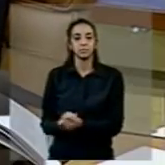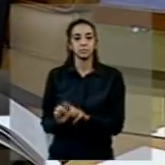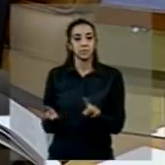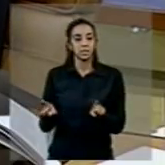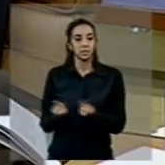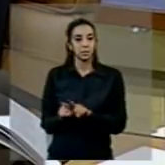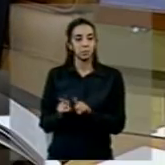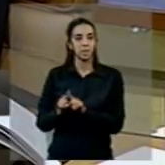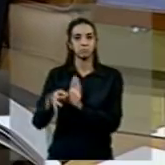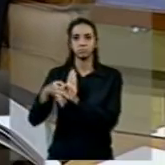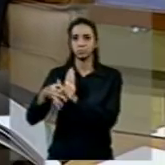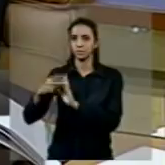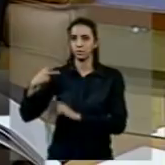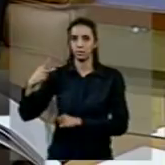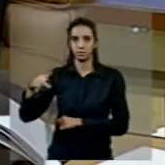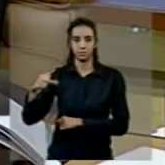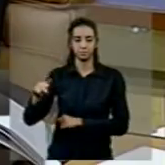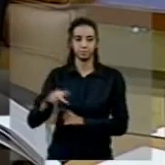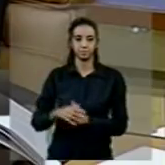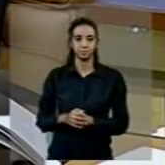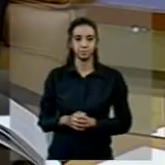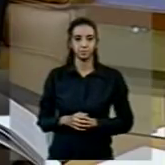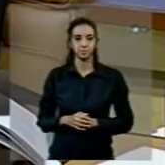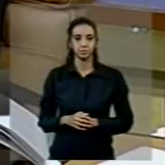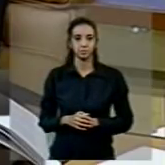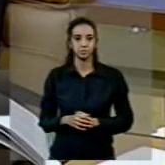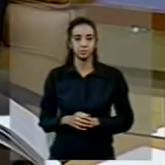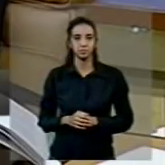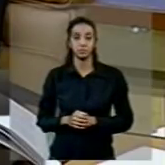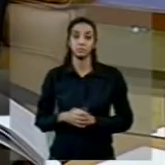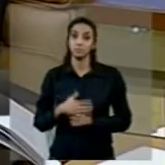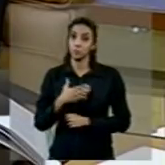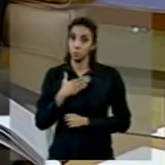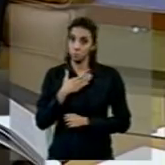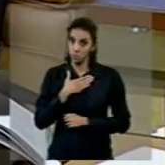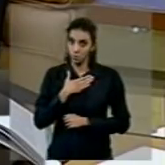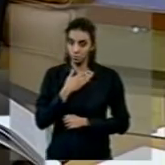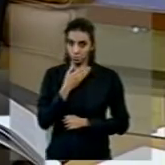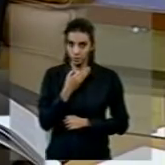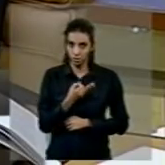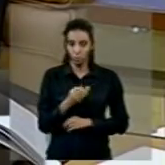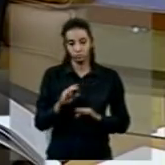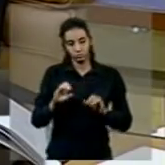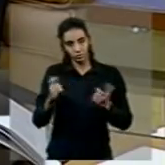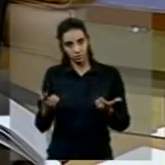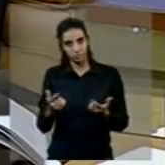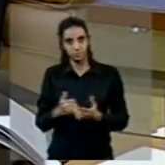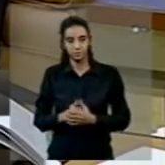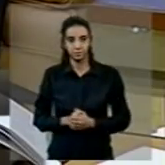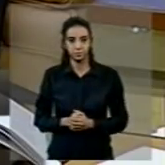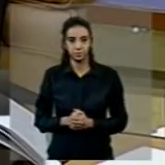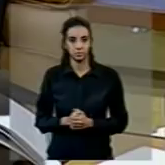ele apresentados, afirmo que, na minha compreensão evidente,